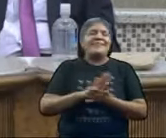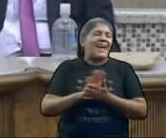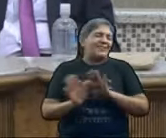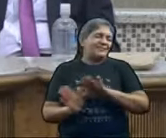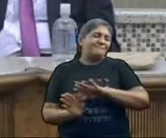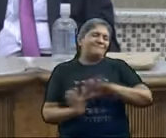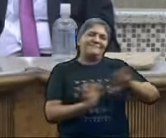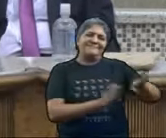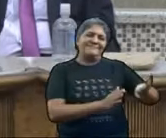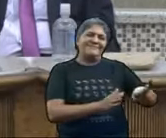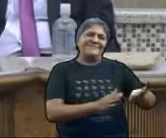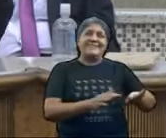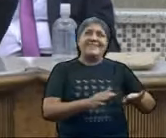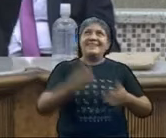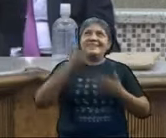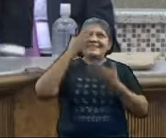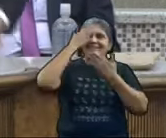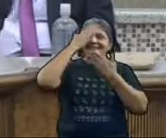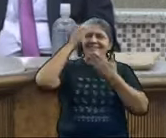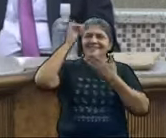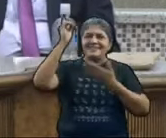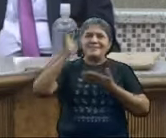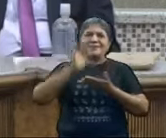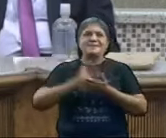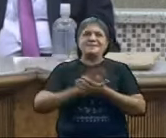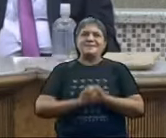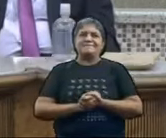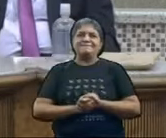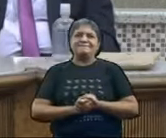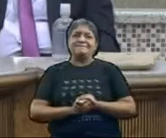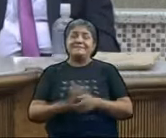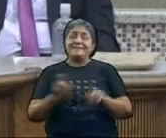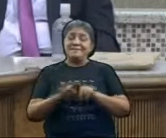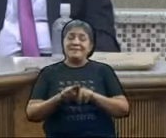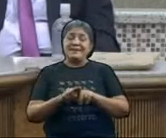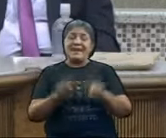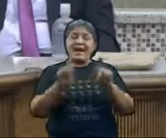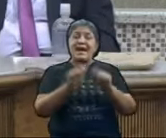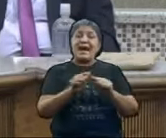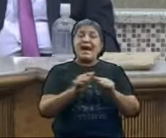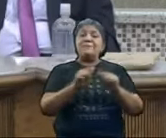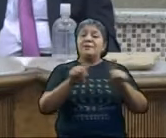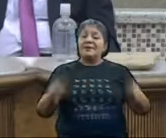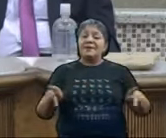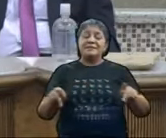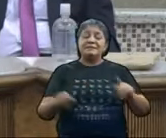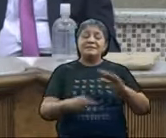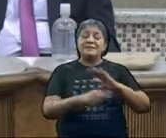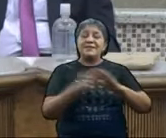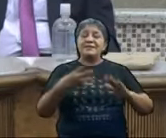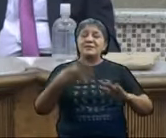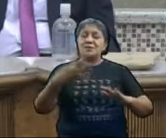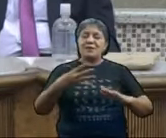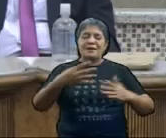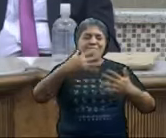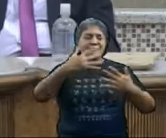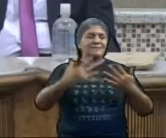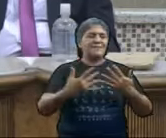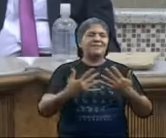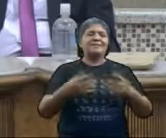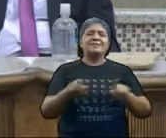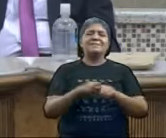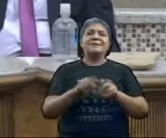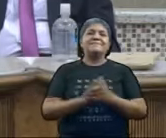Glória seja dada ao Senhor. No versículo de número 4, aí está escrito assim: por quê?